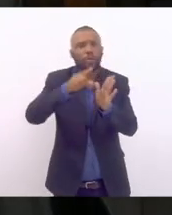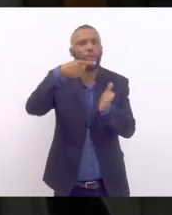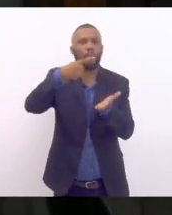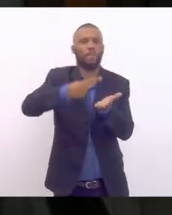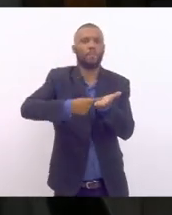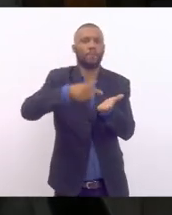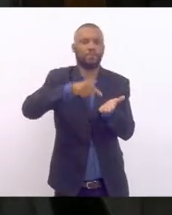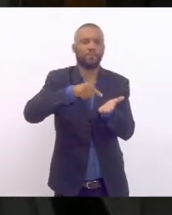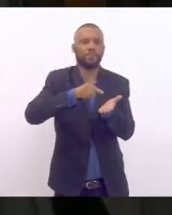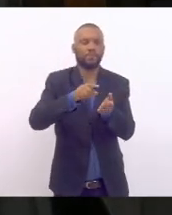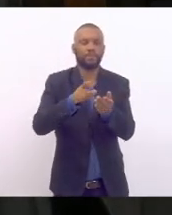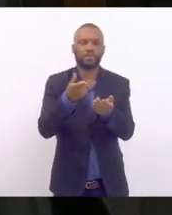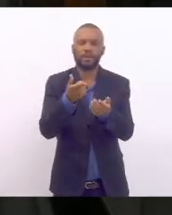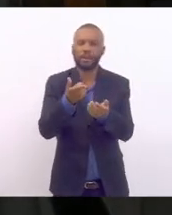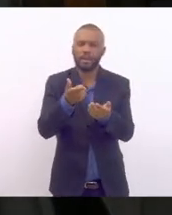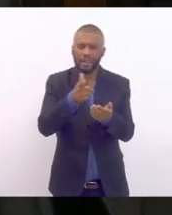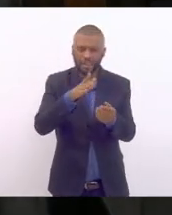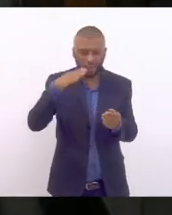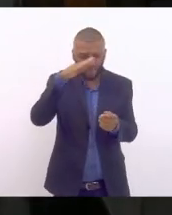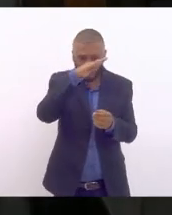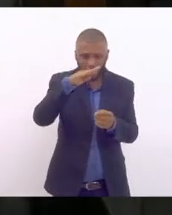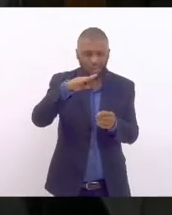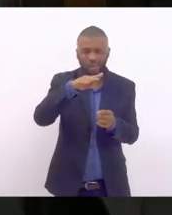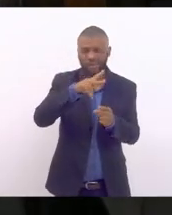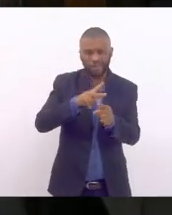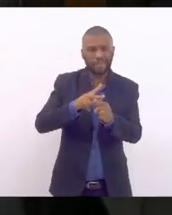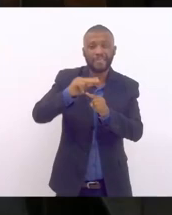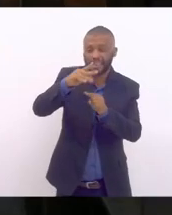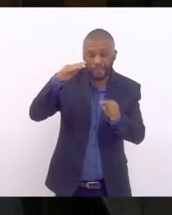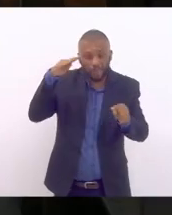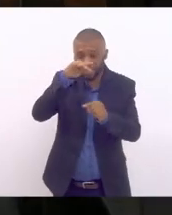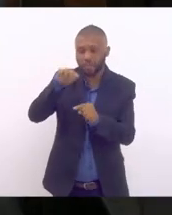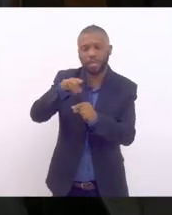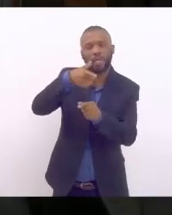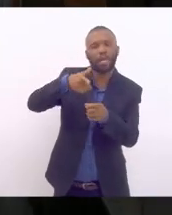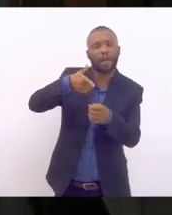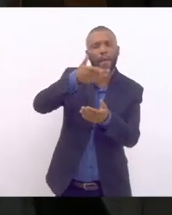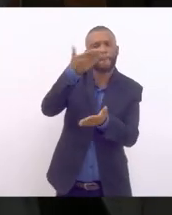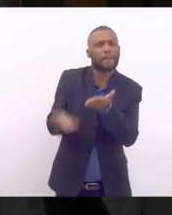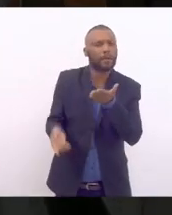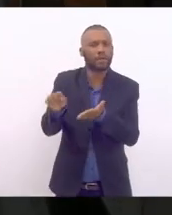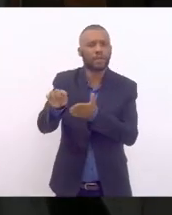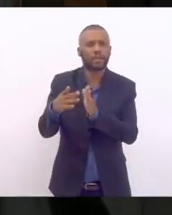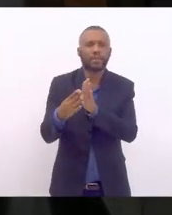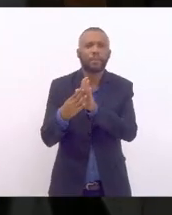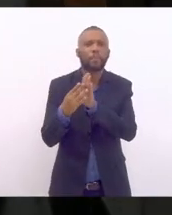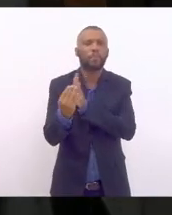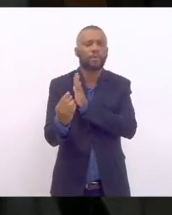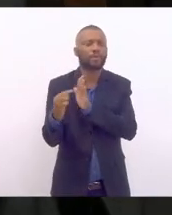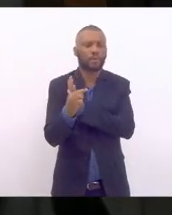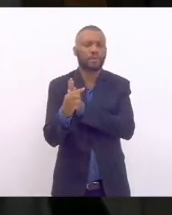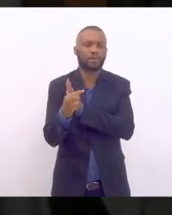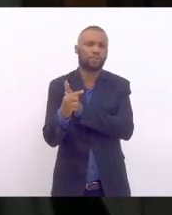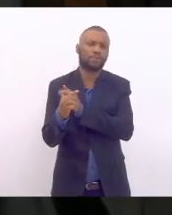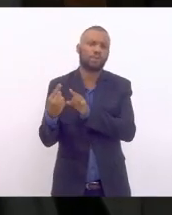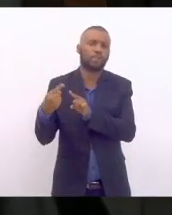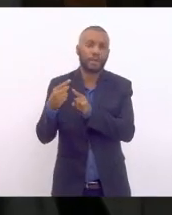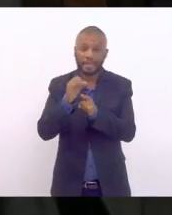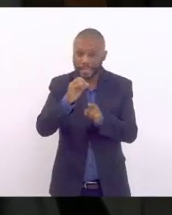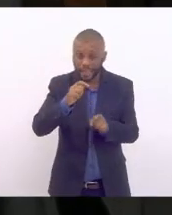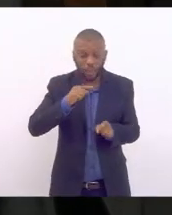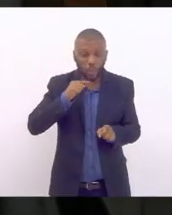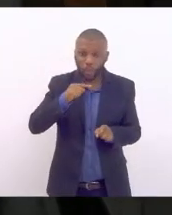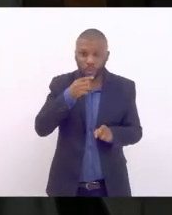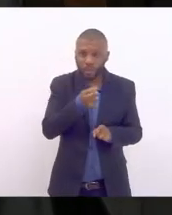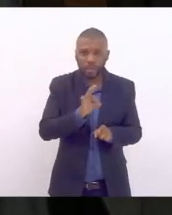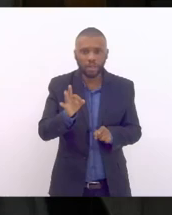de derrotar esse modelo tem que ser um compromisso derrotar esse modelo que se não conseguirmos derrotar